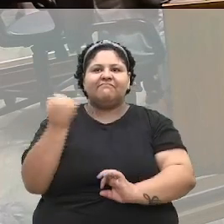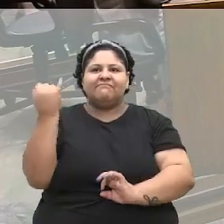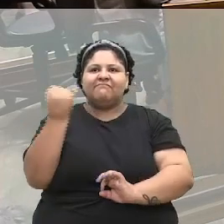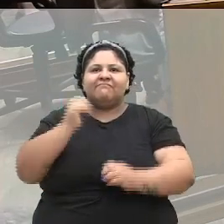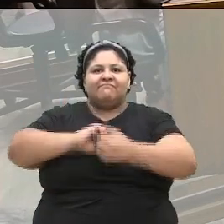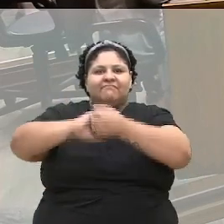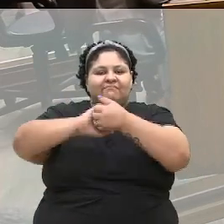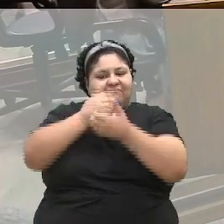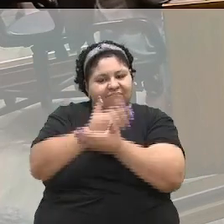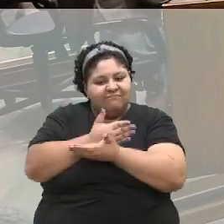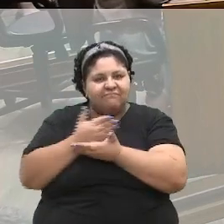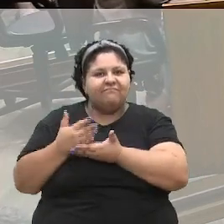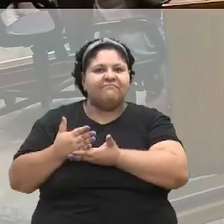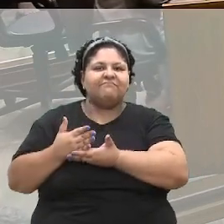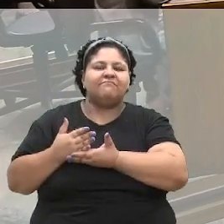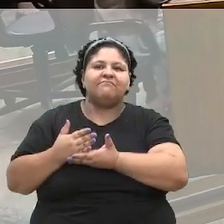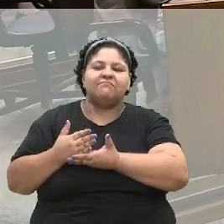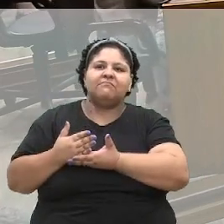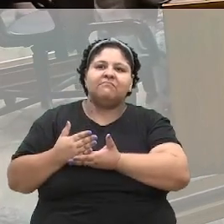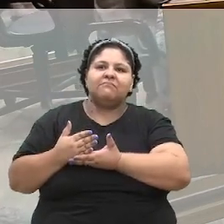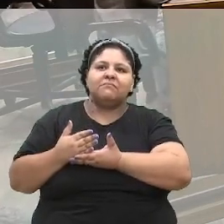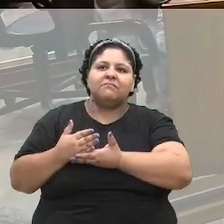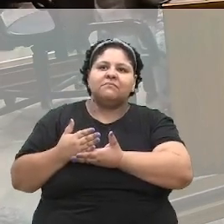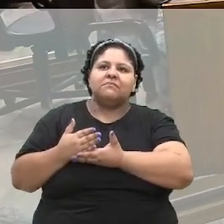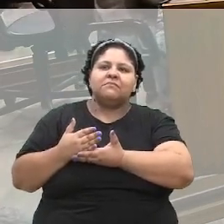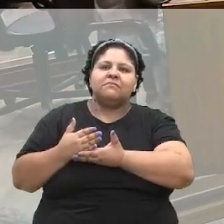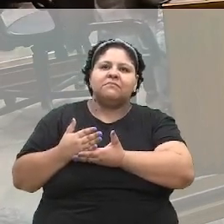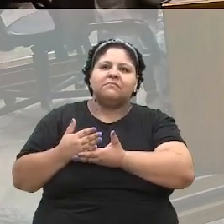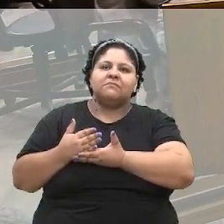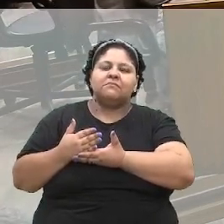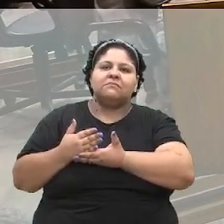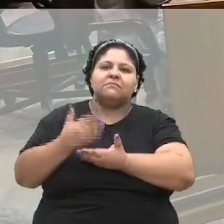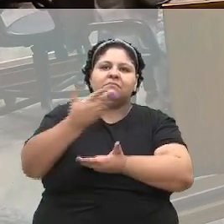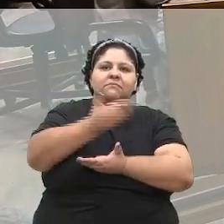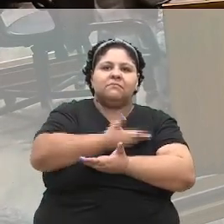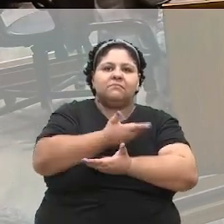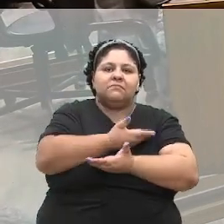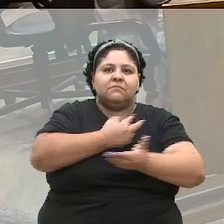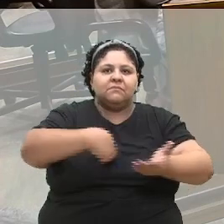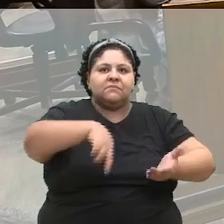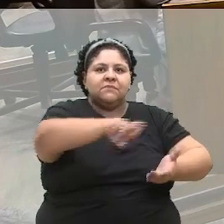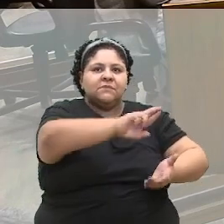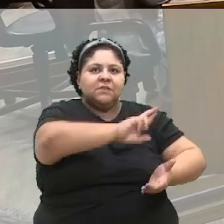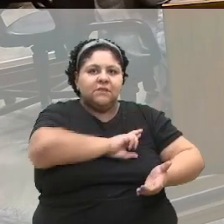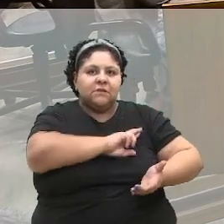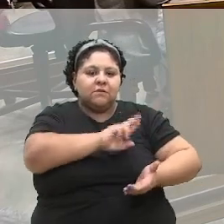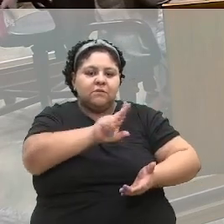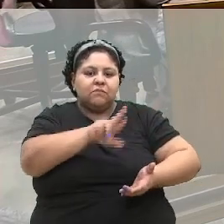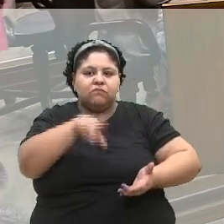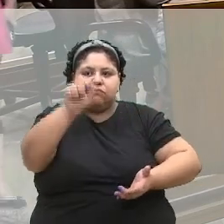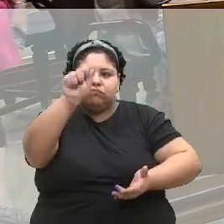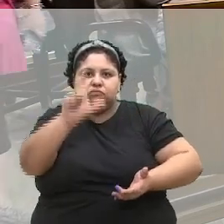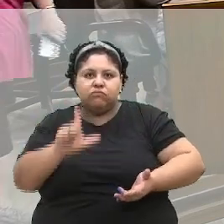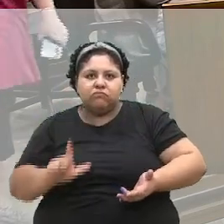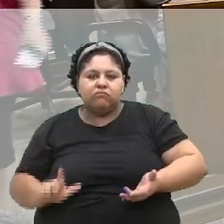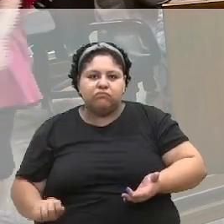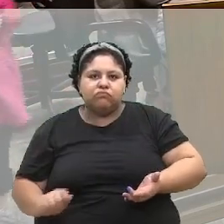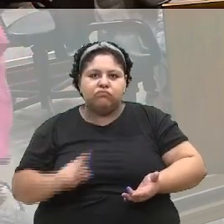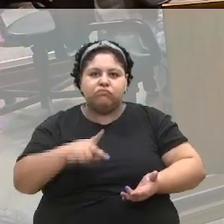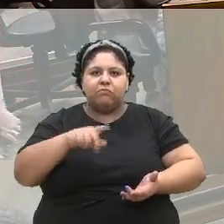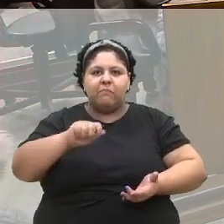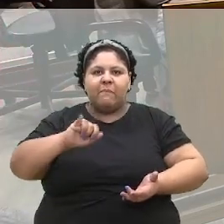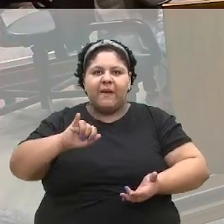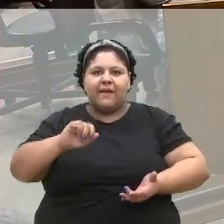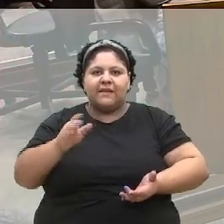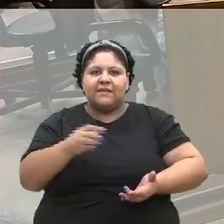Saudar inicialmente os irmãos aí de religião de matriz africana, na pessoa do Pai Saul, todos os